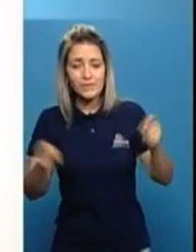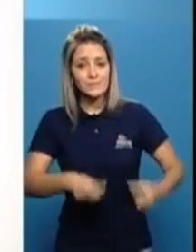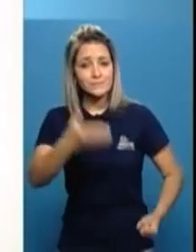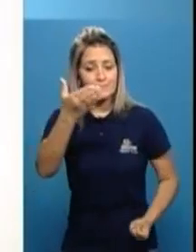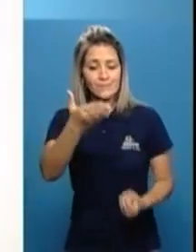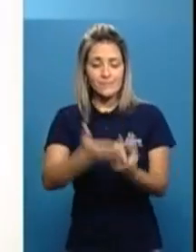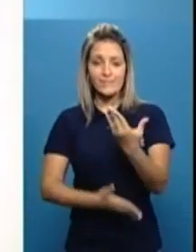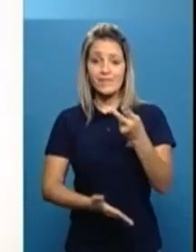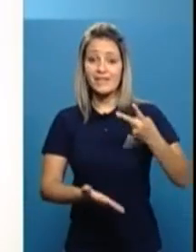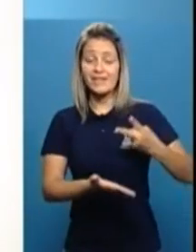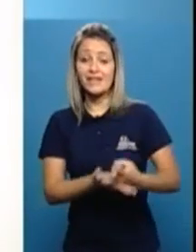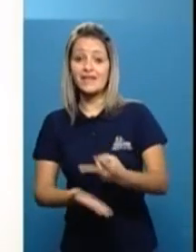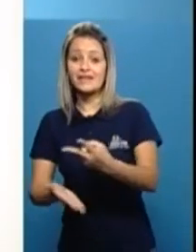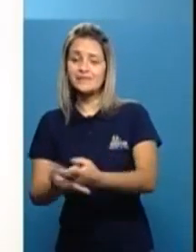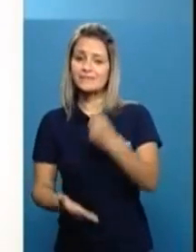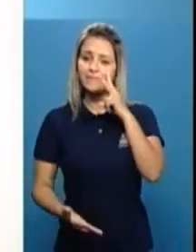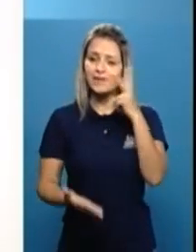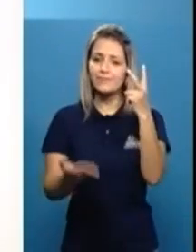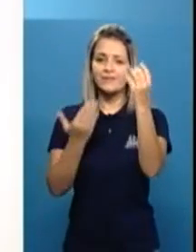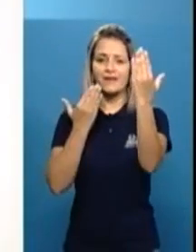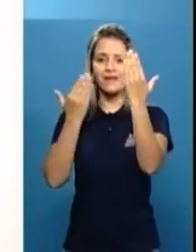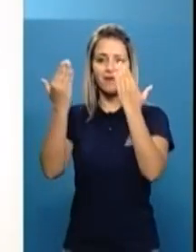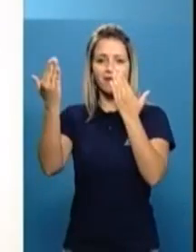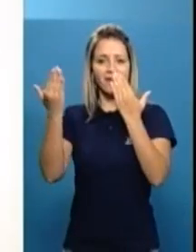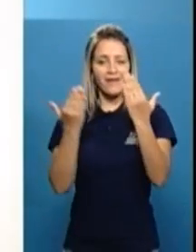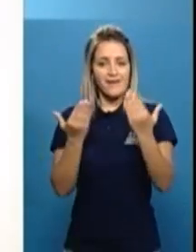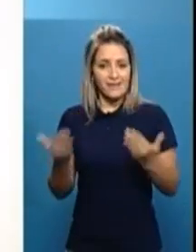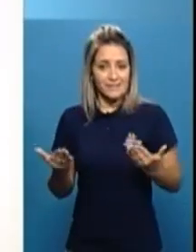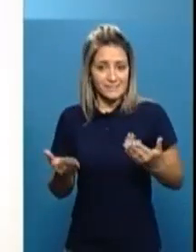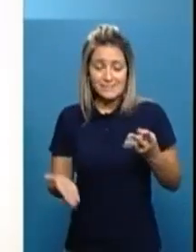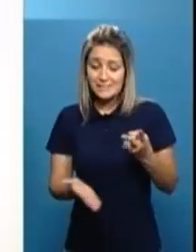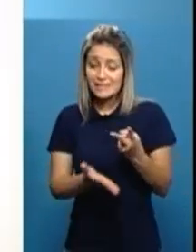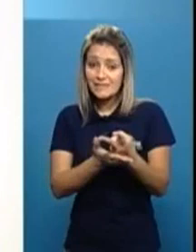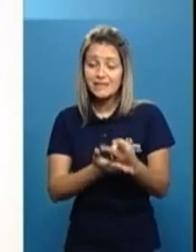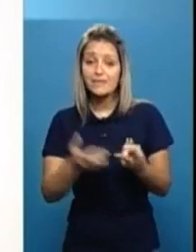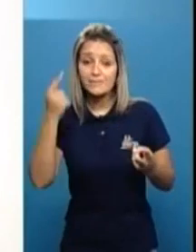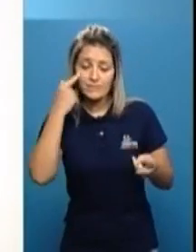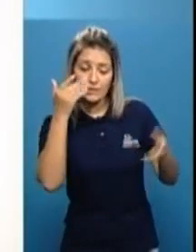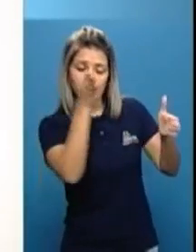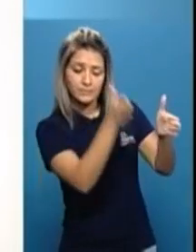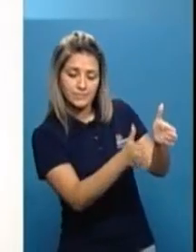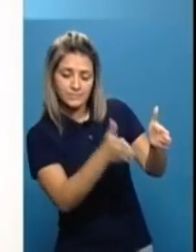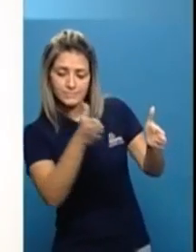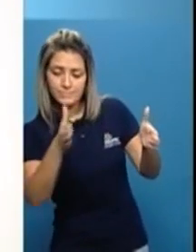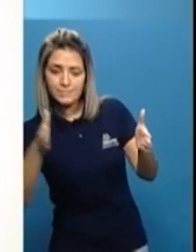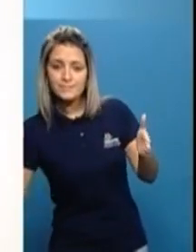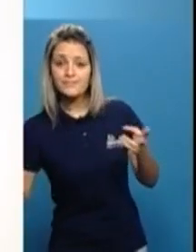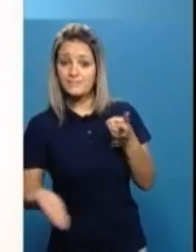implementadas e constantemente avaliadas em vários pontos diferentes do processo.